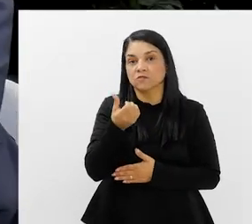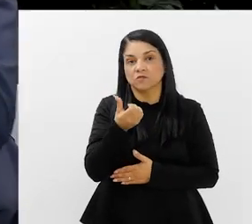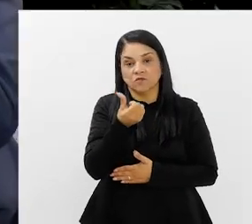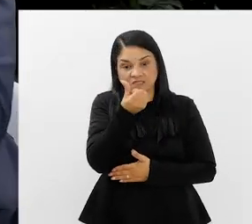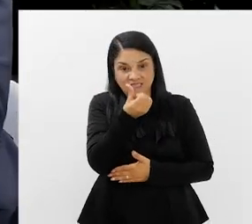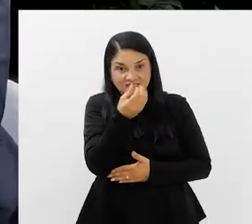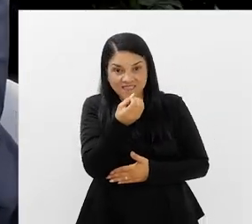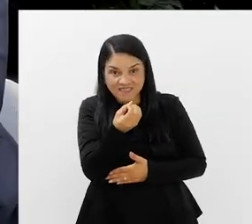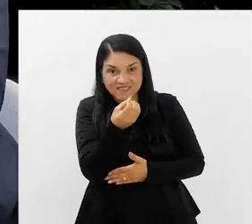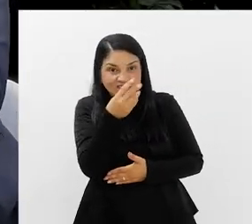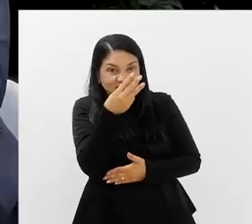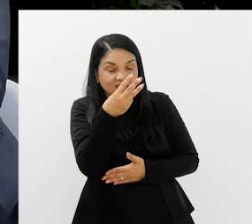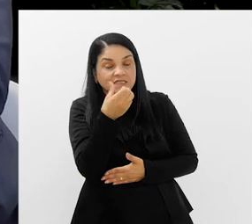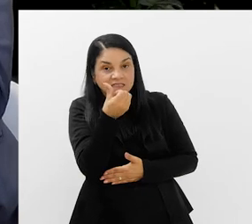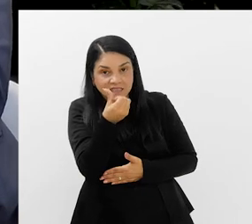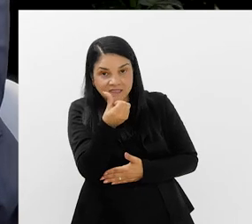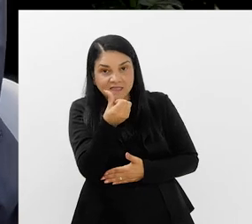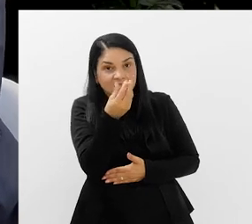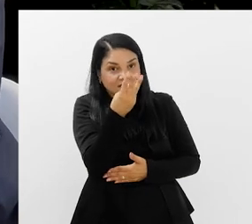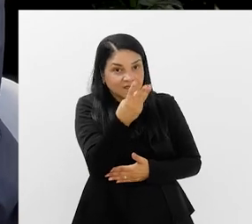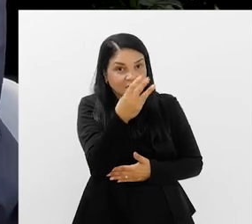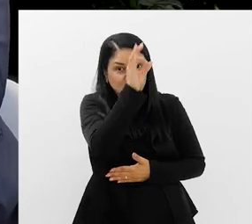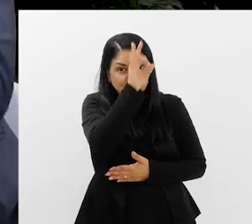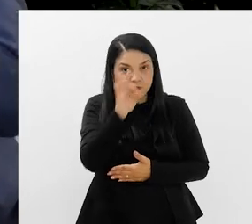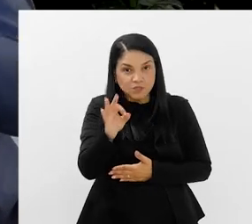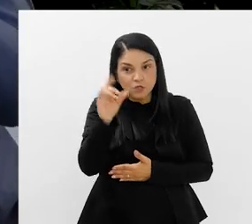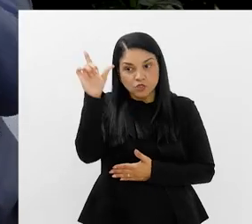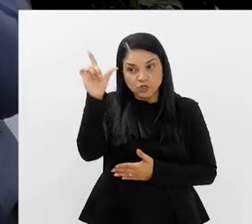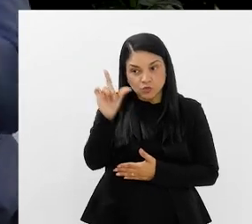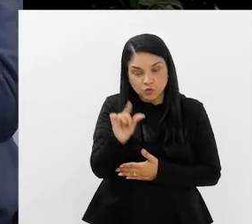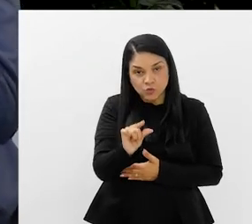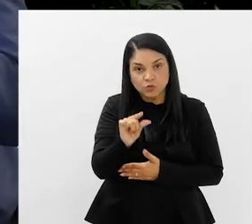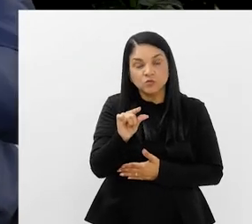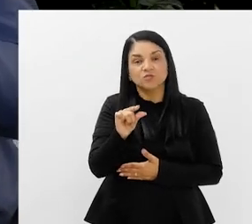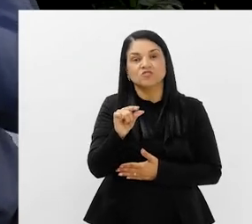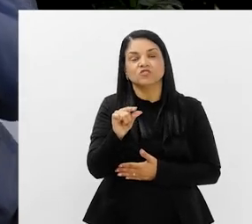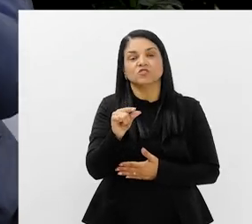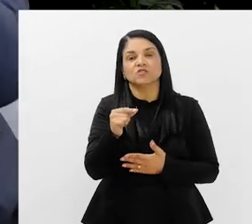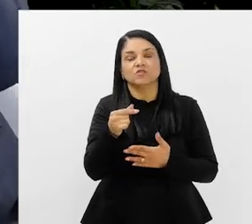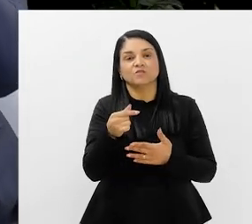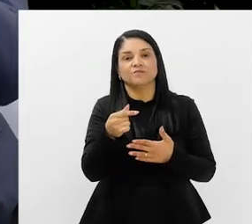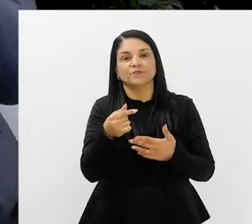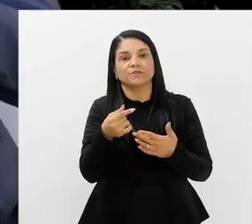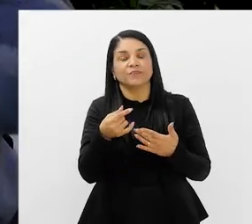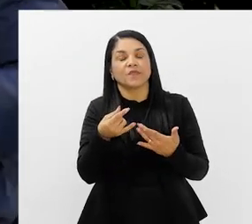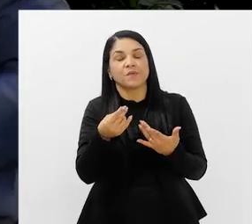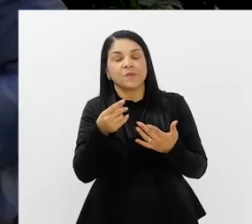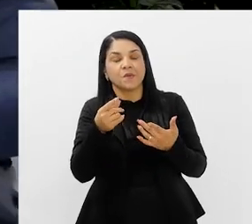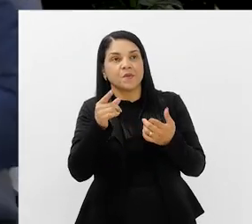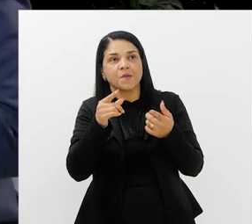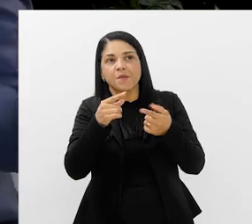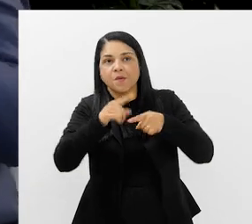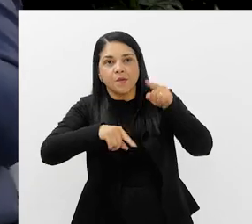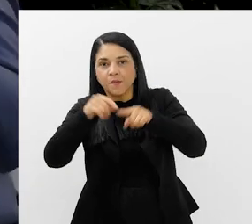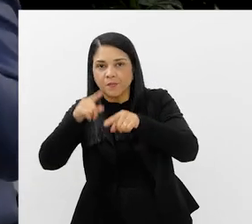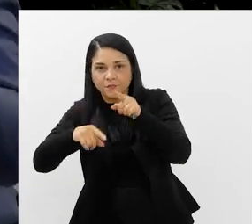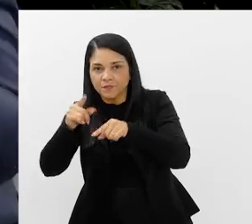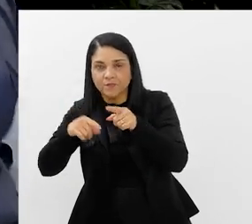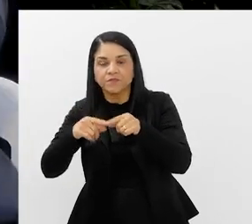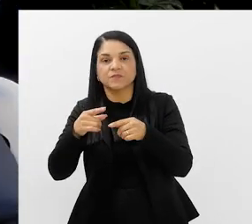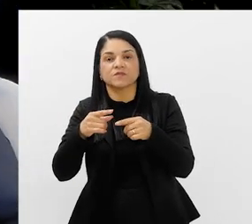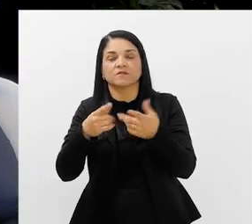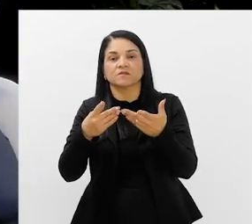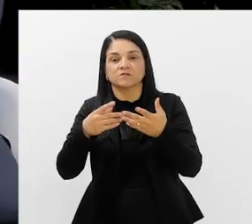eu falava da questão dos 63% de redução do consumo das substâncias que geram essa degradação do